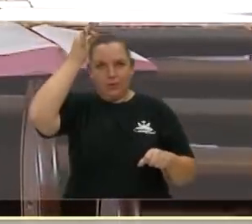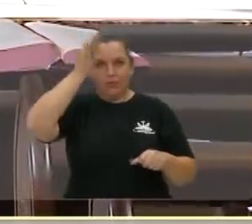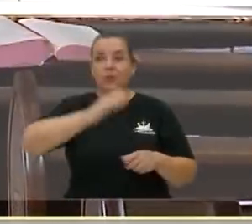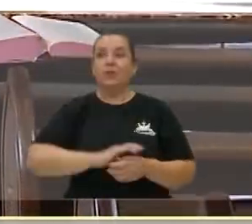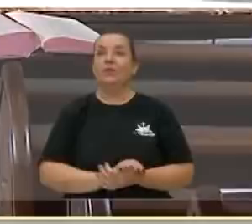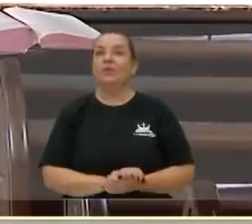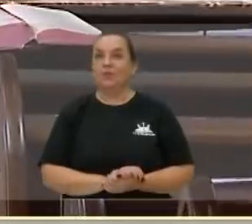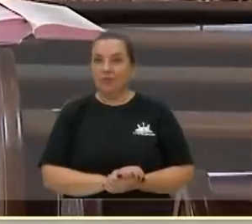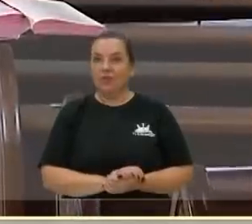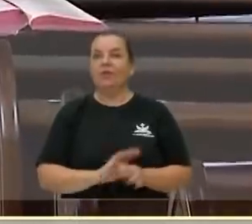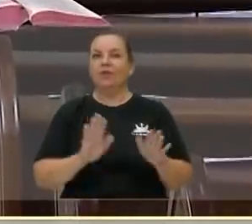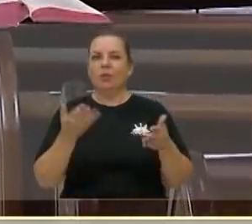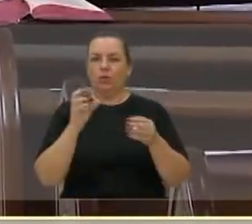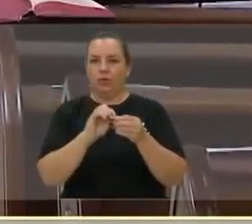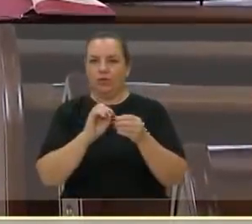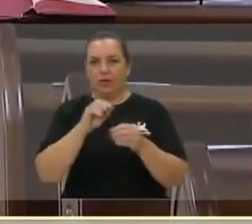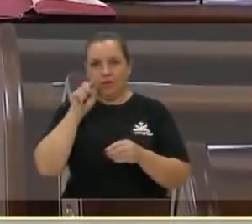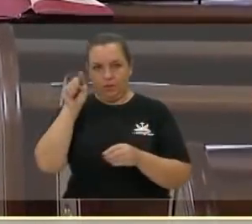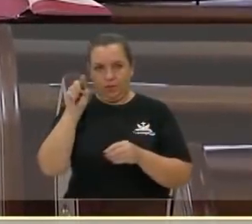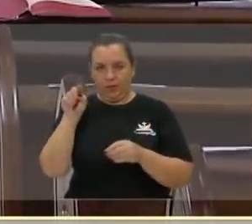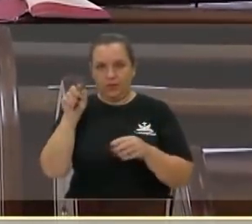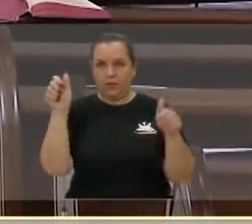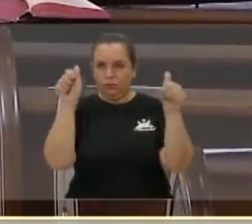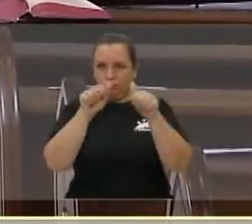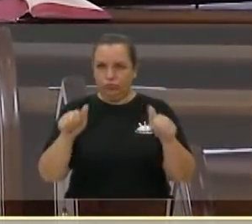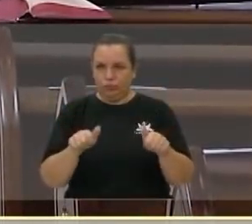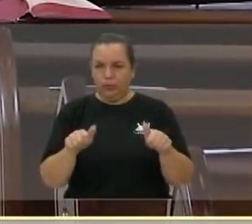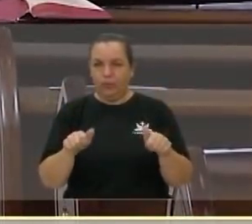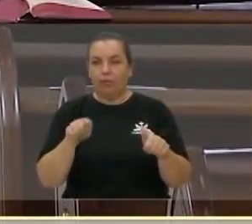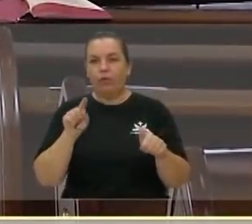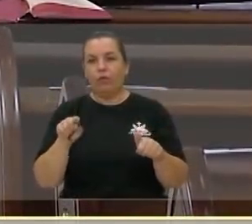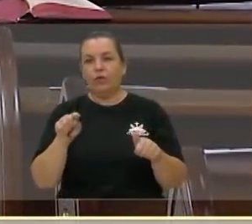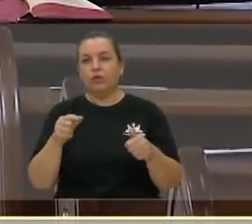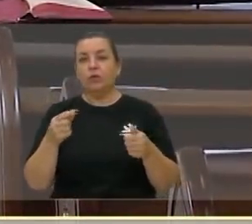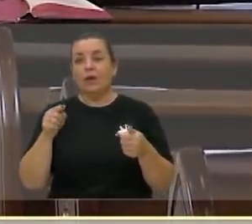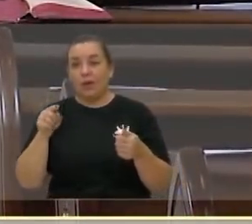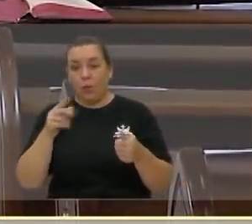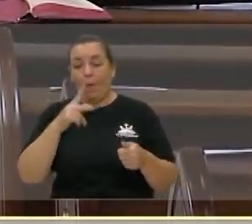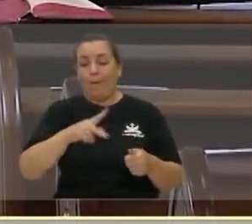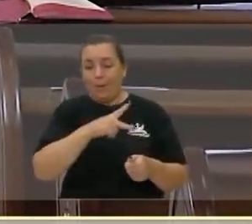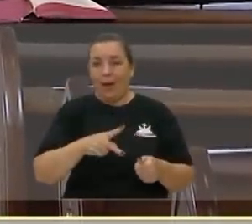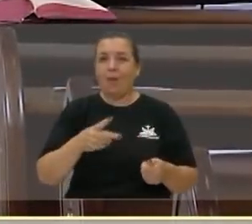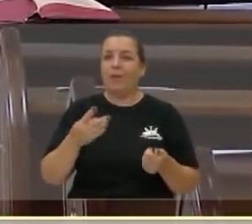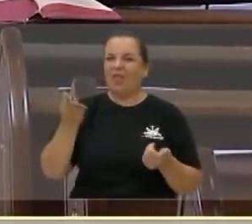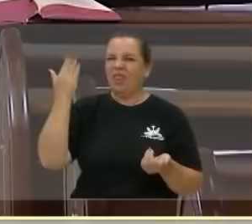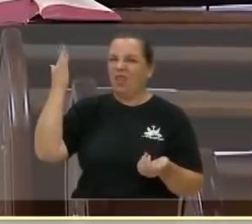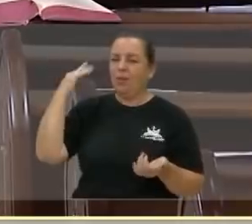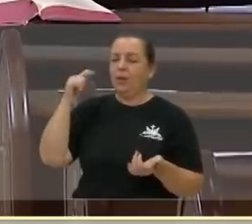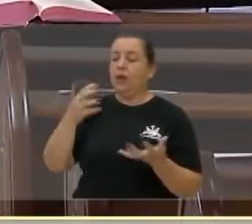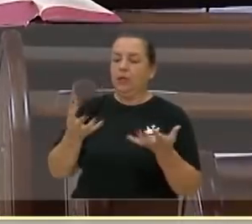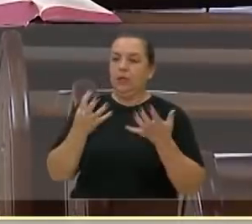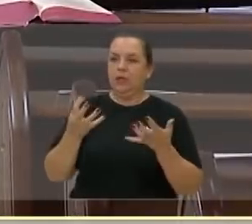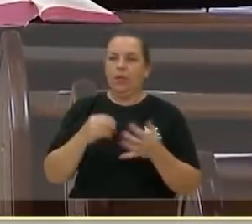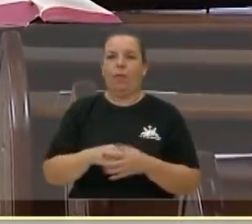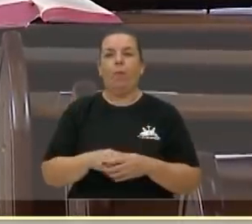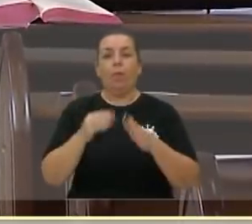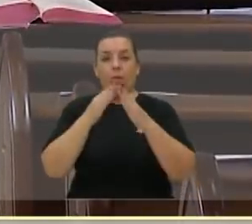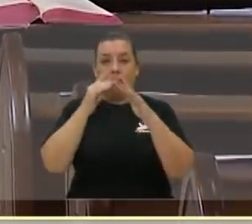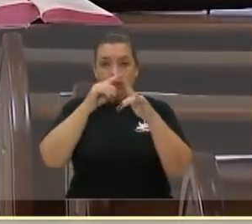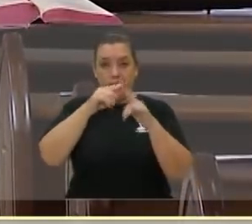Quando foi projetado, foi exatamente isso que o Papa queria, e a igreja de São